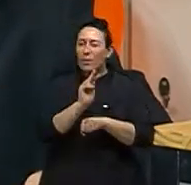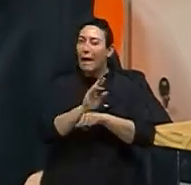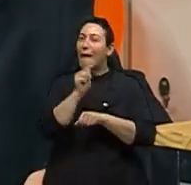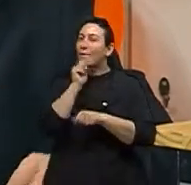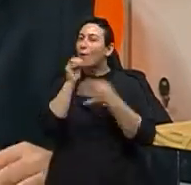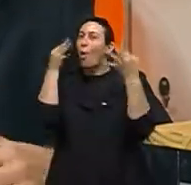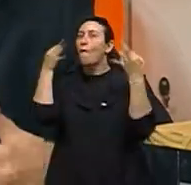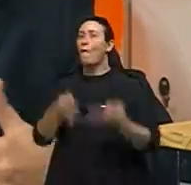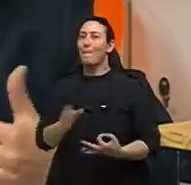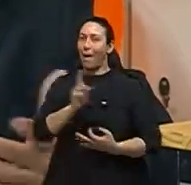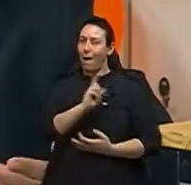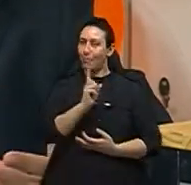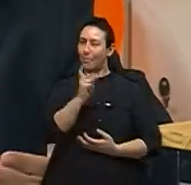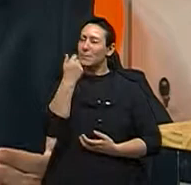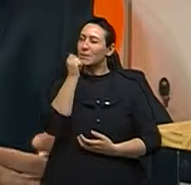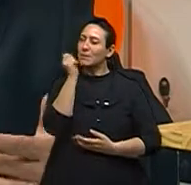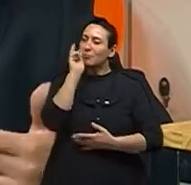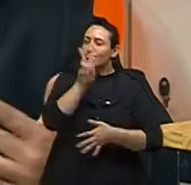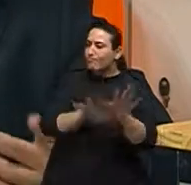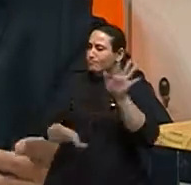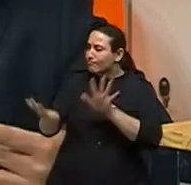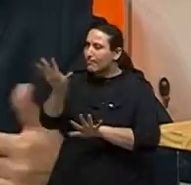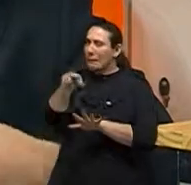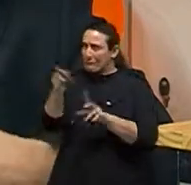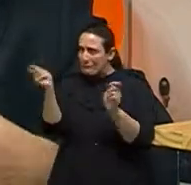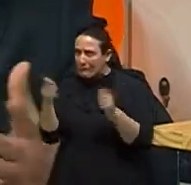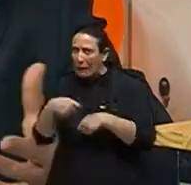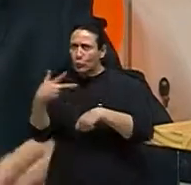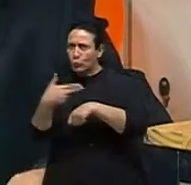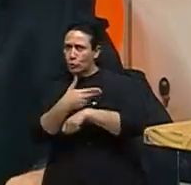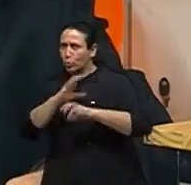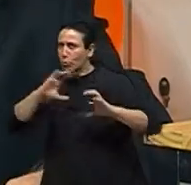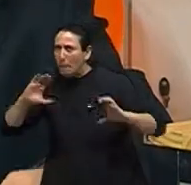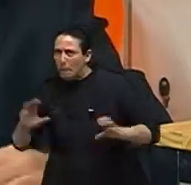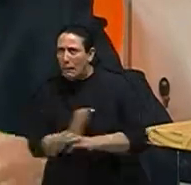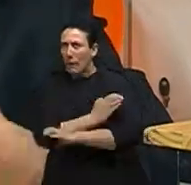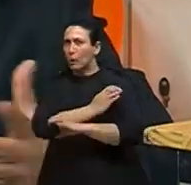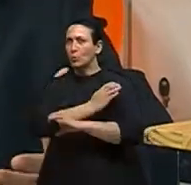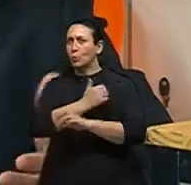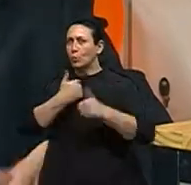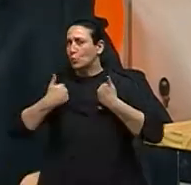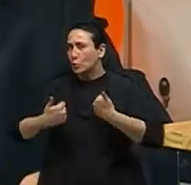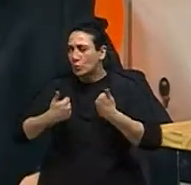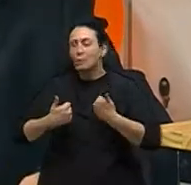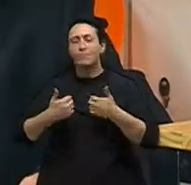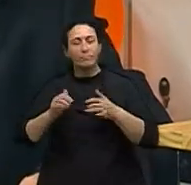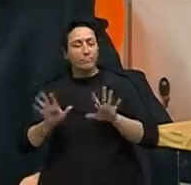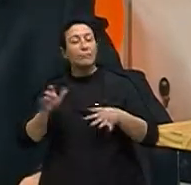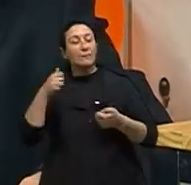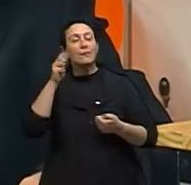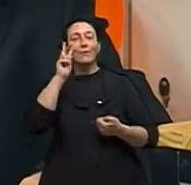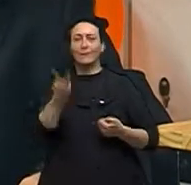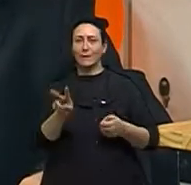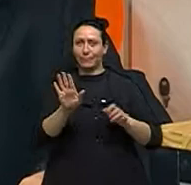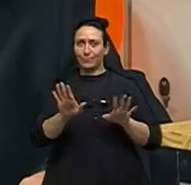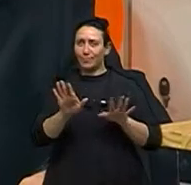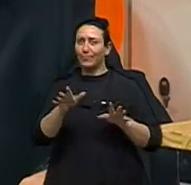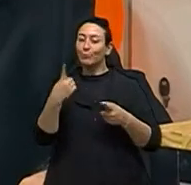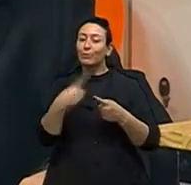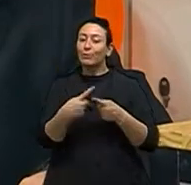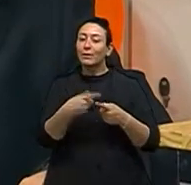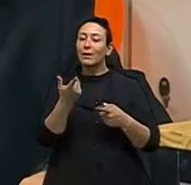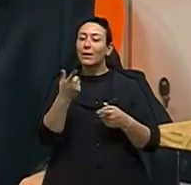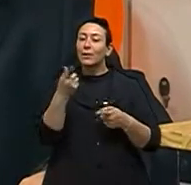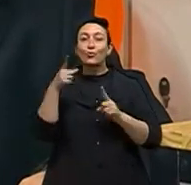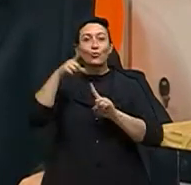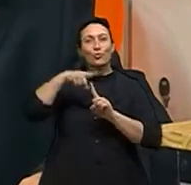confirmados talvez com a utilização mais comummente eh desse tipo de de